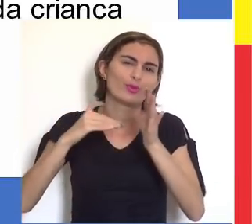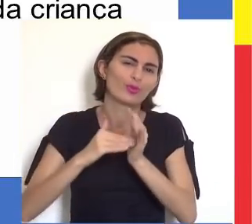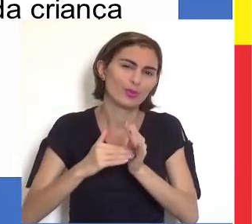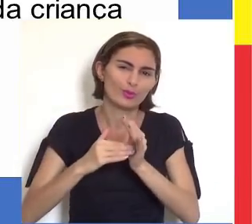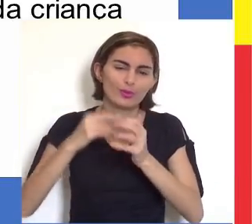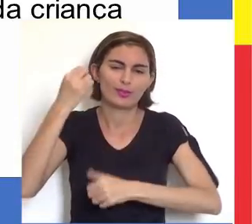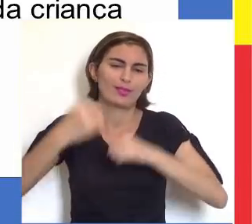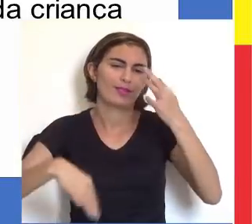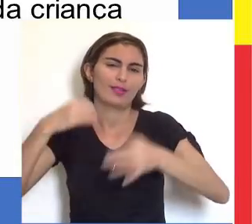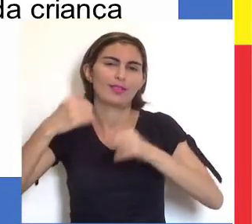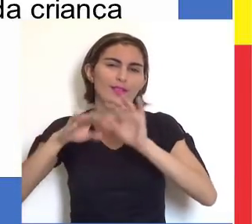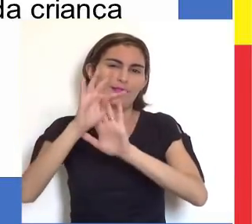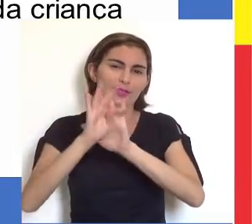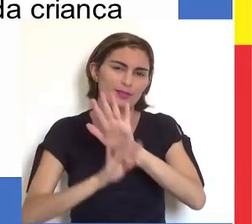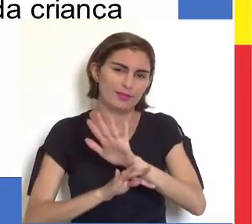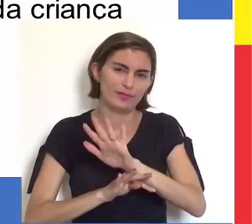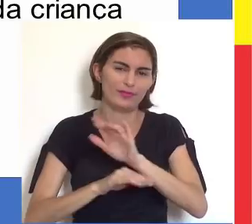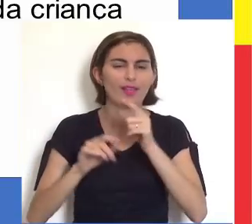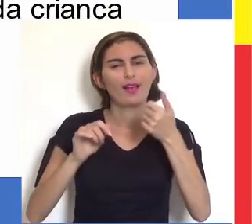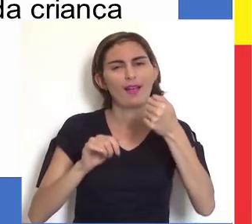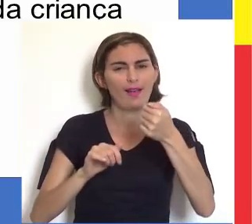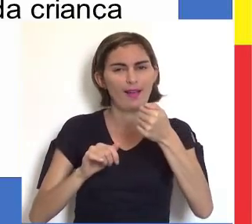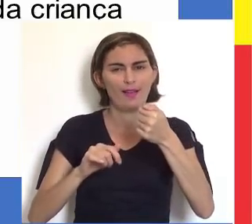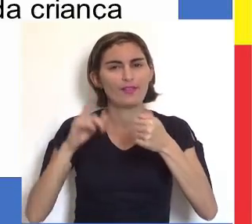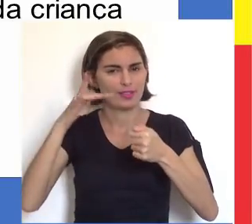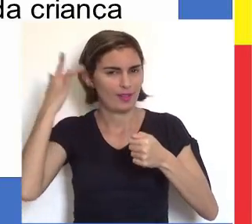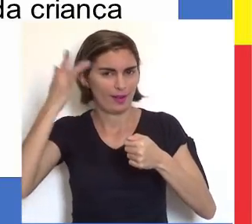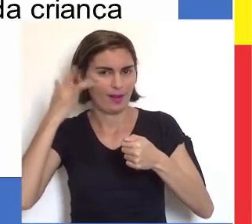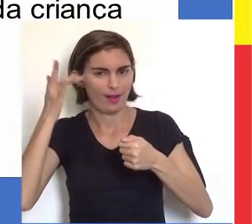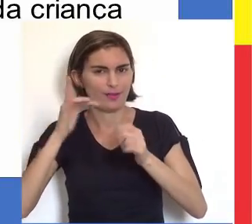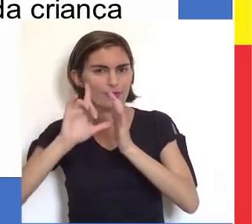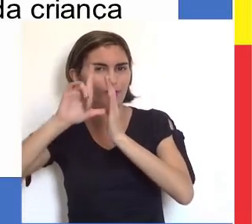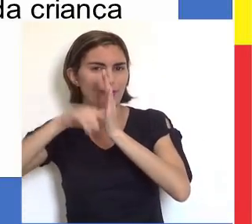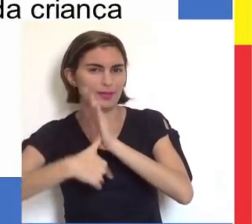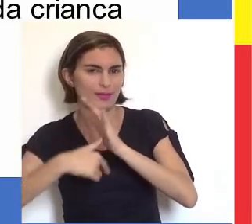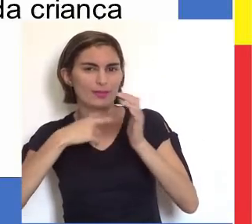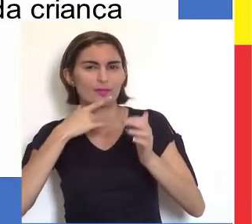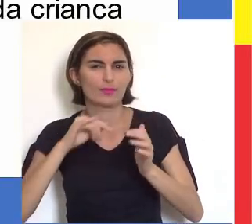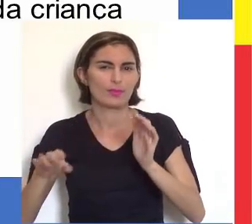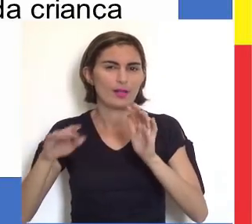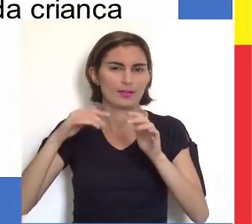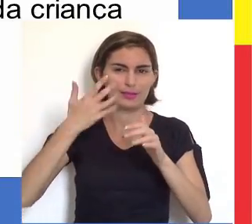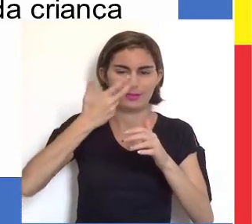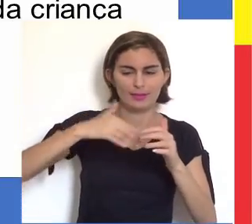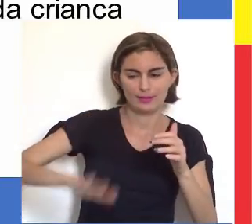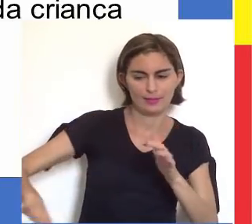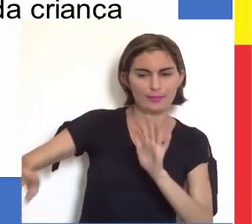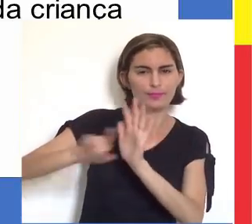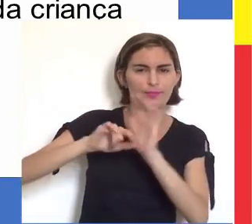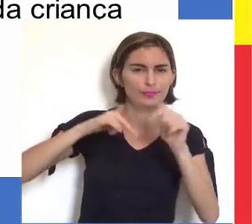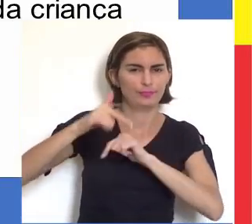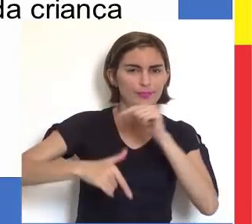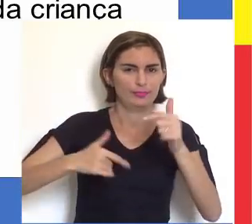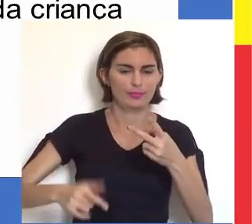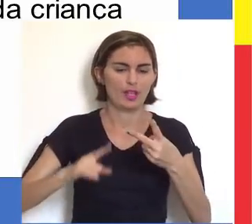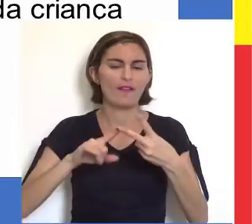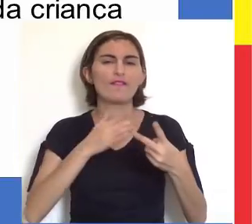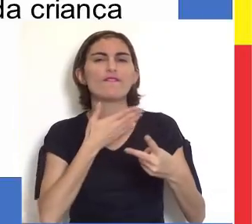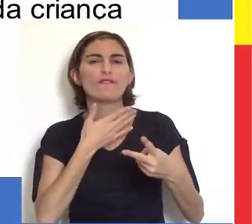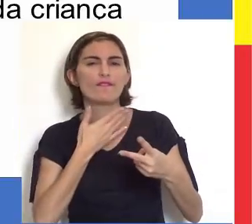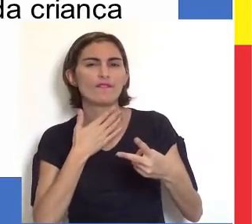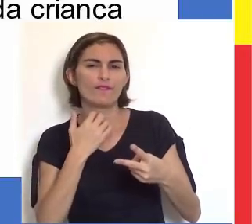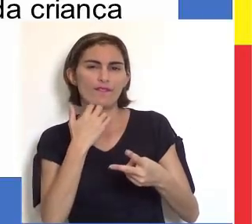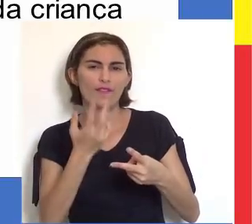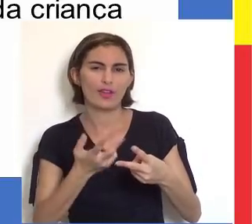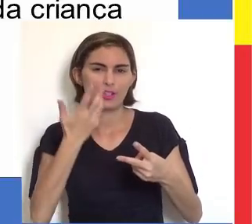foram narrados nesse texto? Letra A, você acha que foi o atraso do pai da criança ao trabalho? Letra B, a voz de uma criança